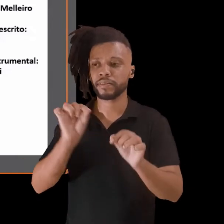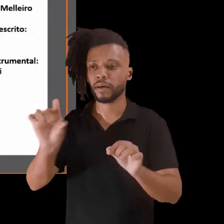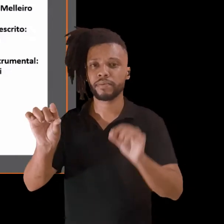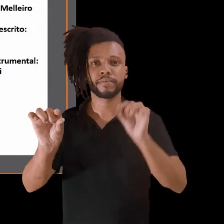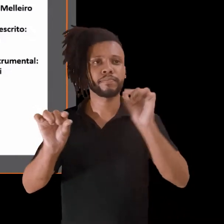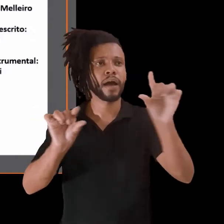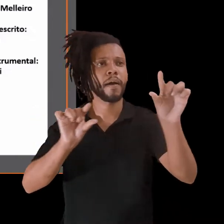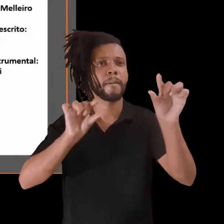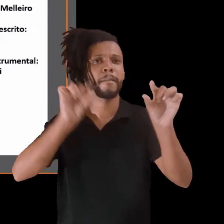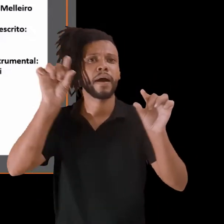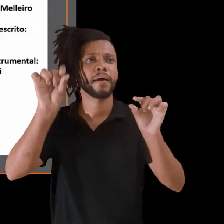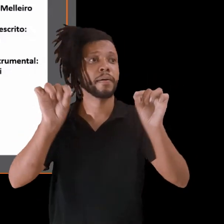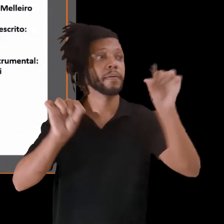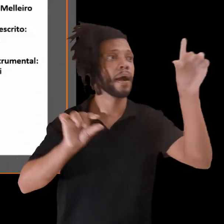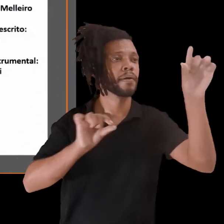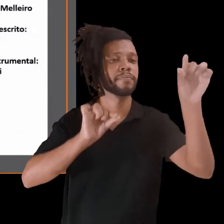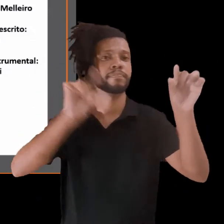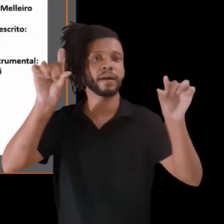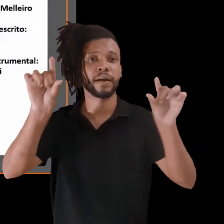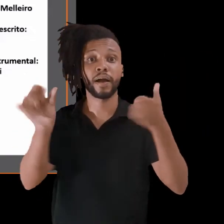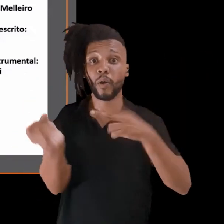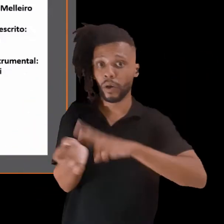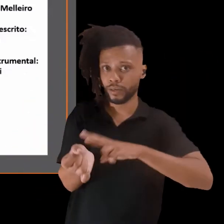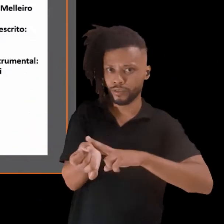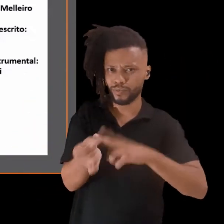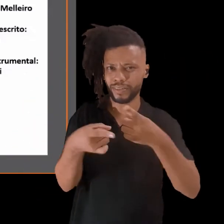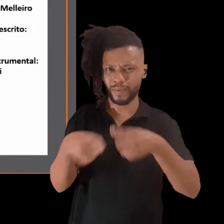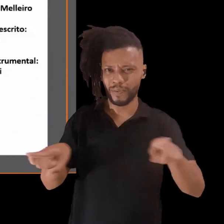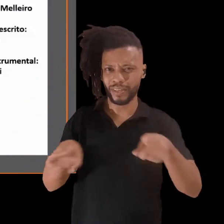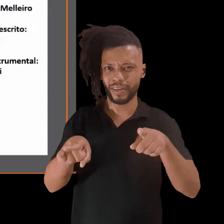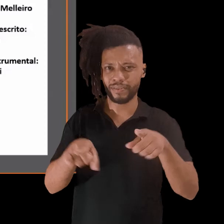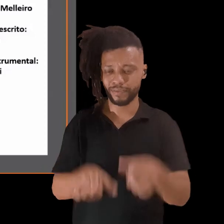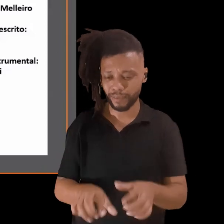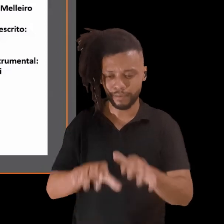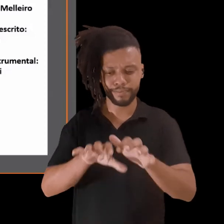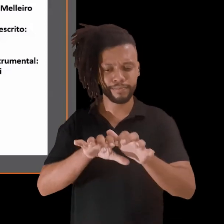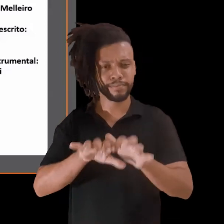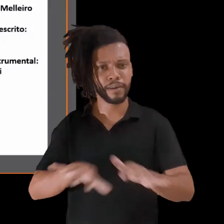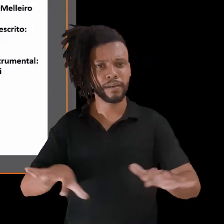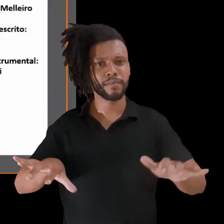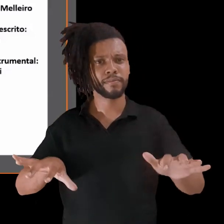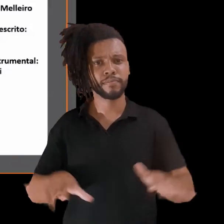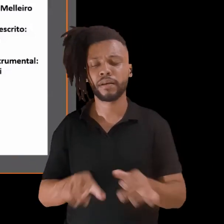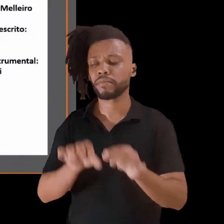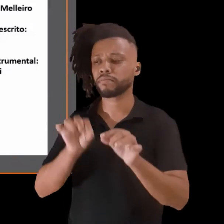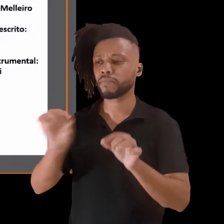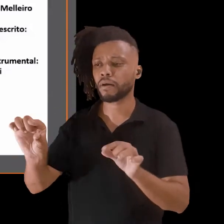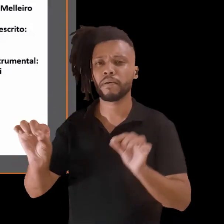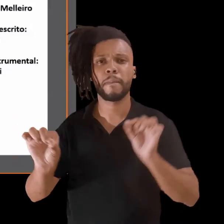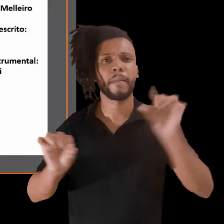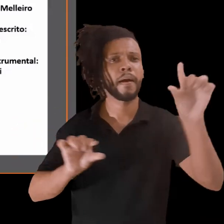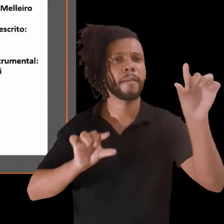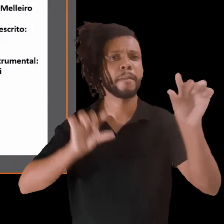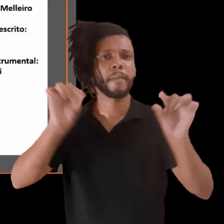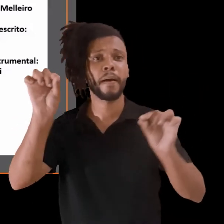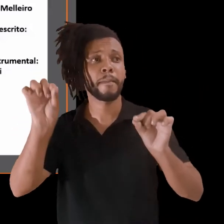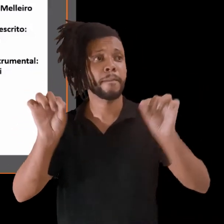Jabuti, jabuti, jabuti, jabuti, caba. Jabuti, jabuti, jabuti, jabuti, caba.